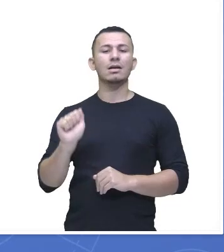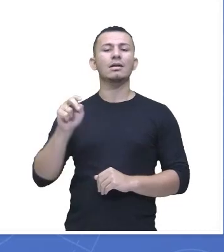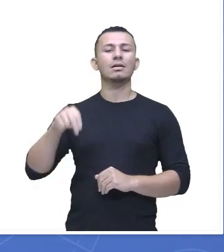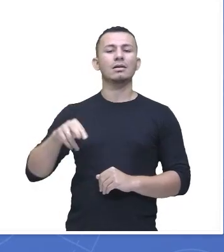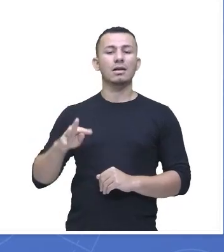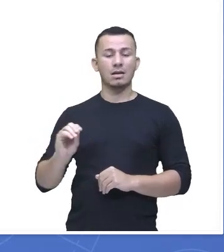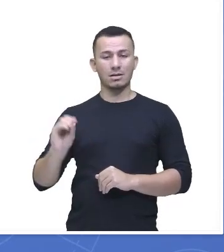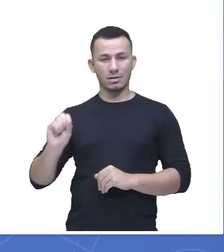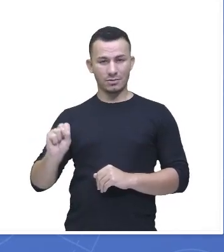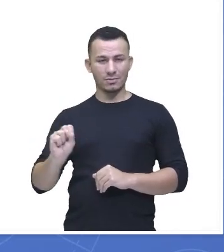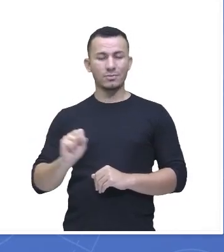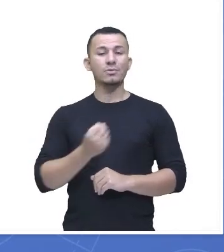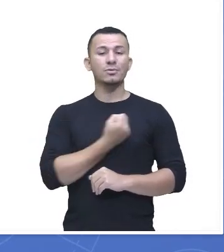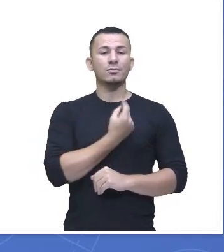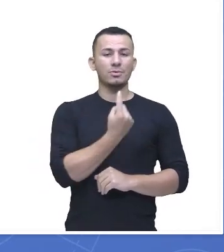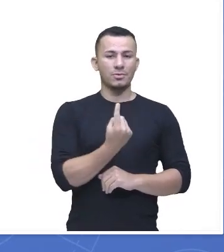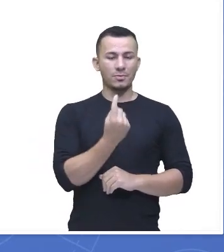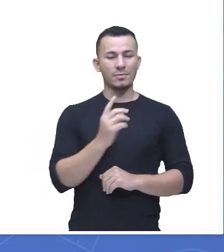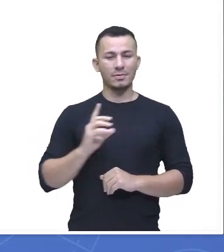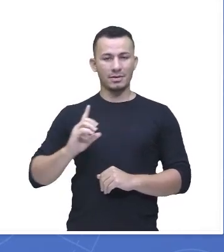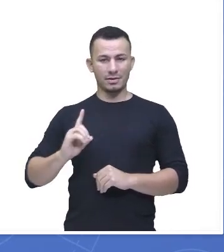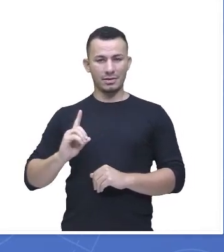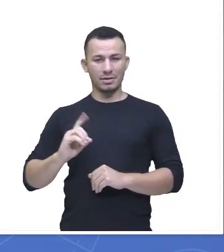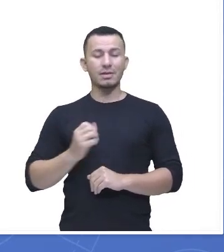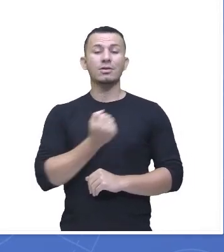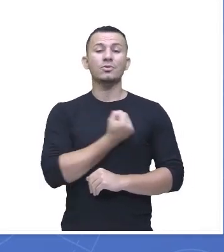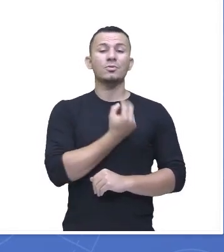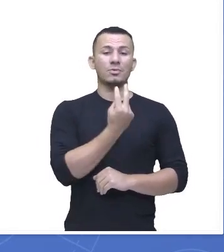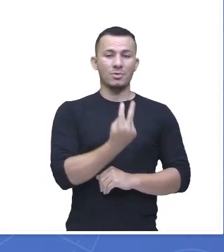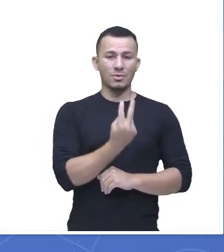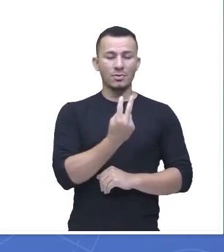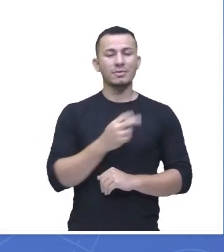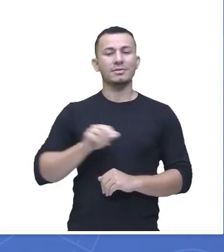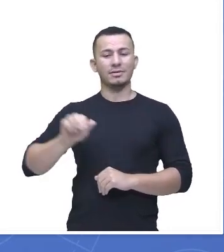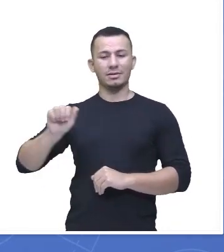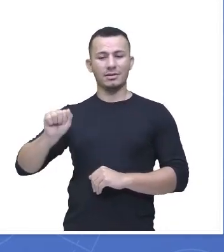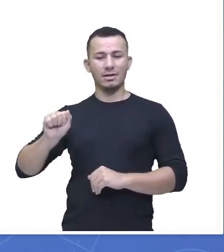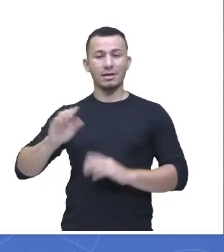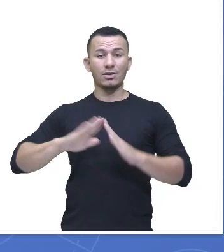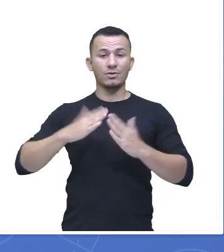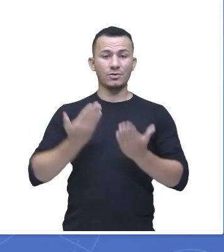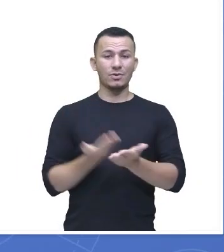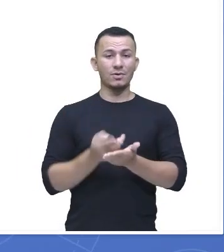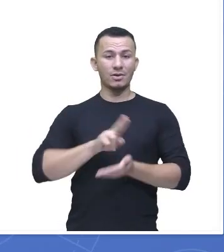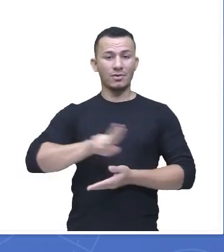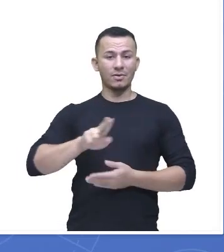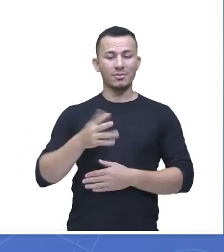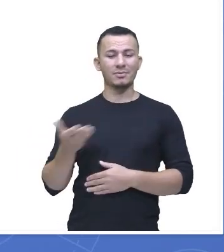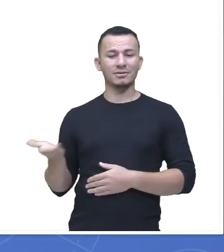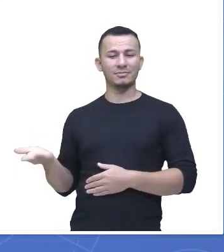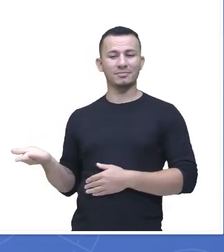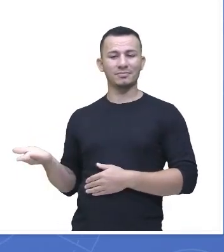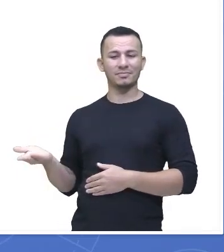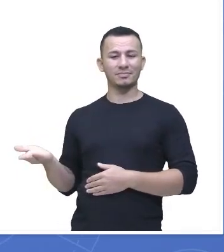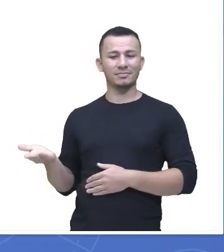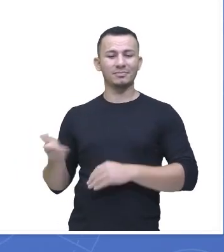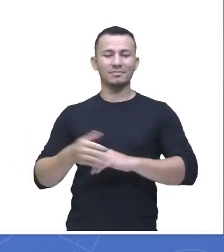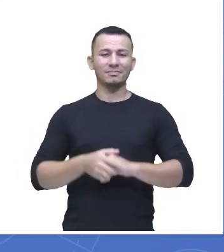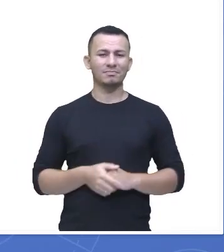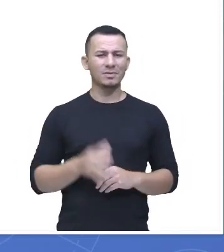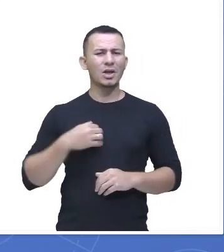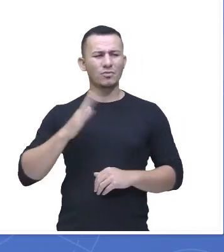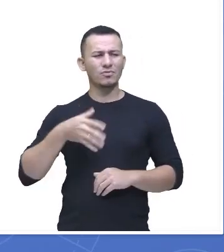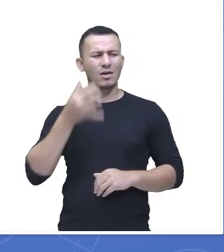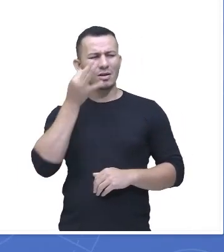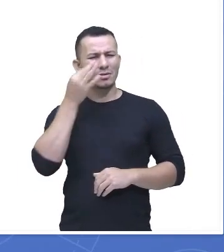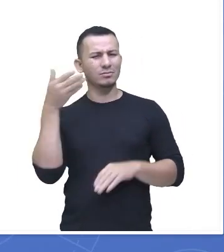questão 1 é letra D e a questão 2 é letra A. Ela é lá da escola Benjamin Magalhães Brandão. Já estive aí nessa